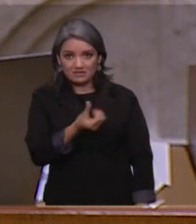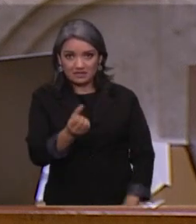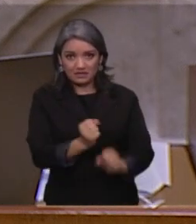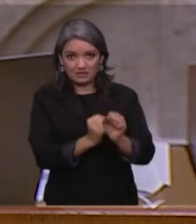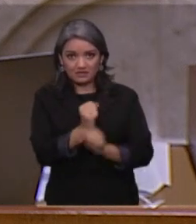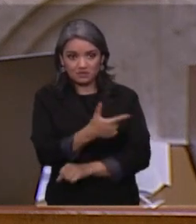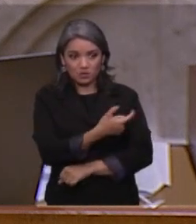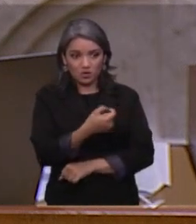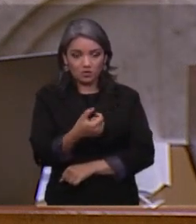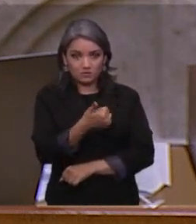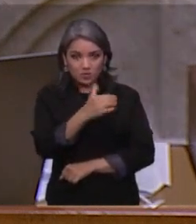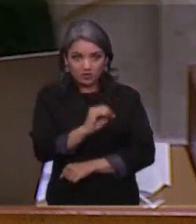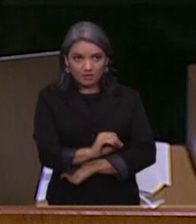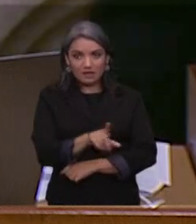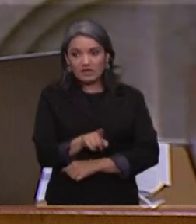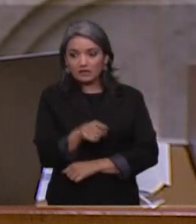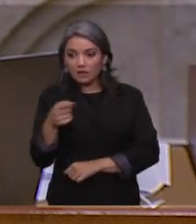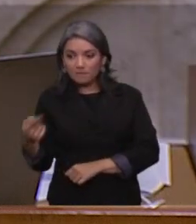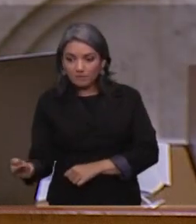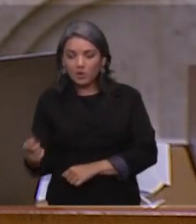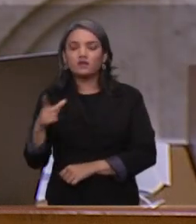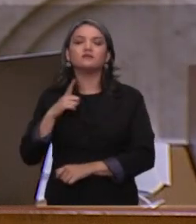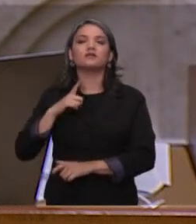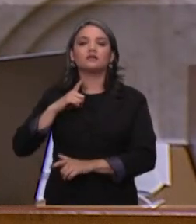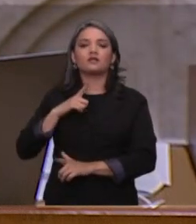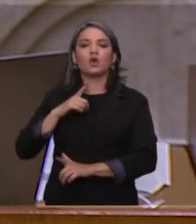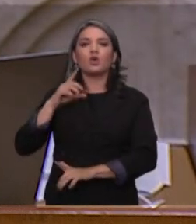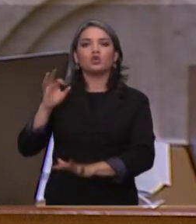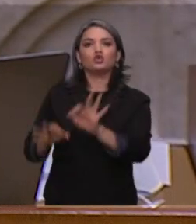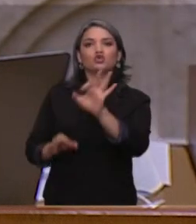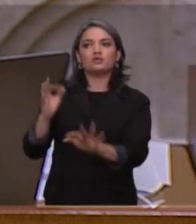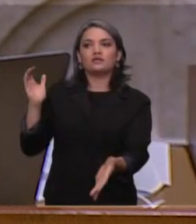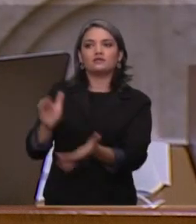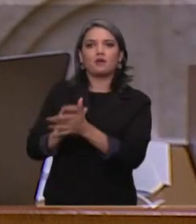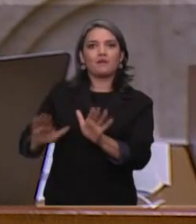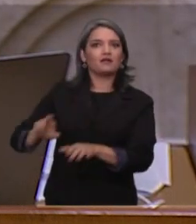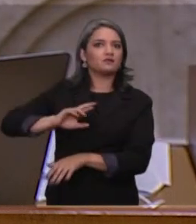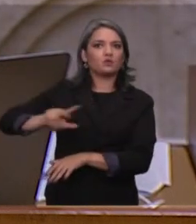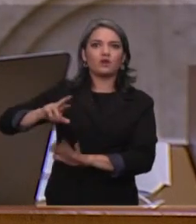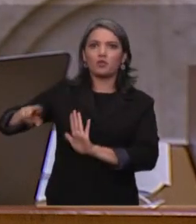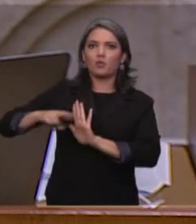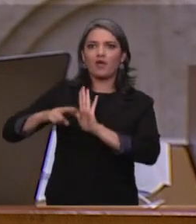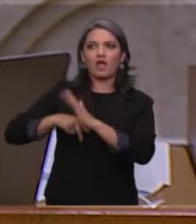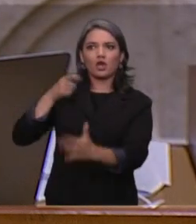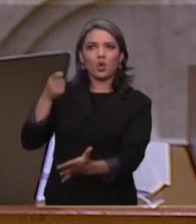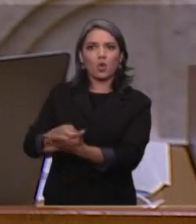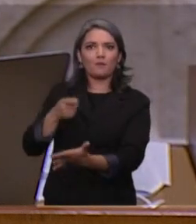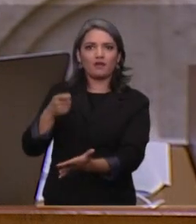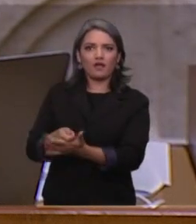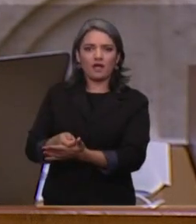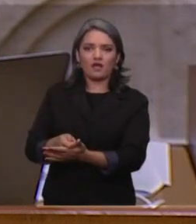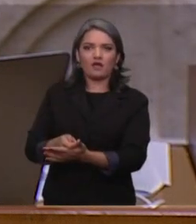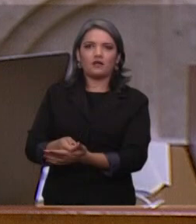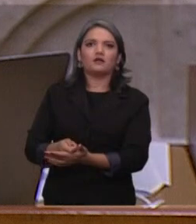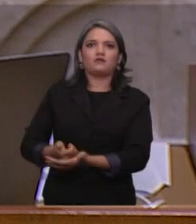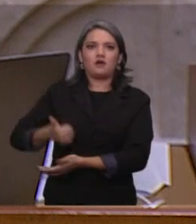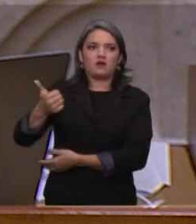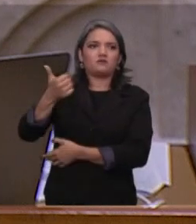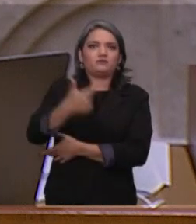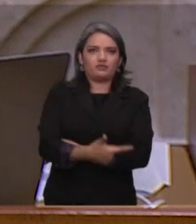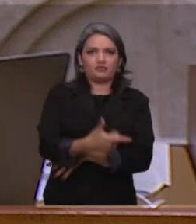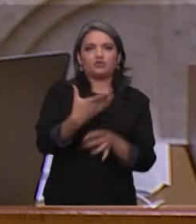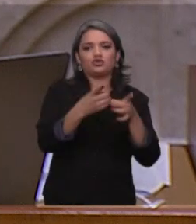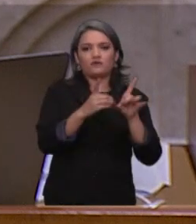2010, a separação judicial não é mais requisito para o divórcio, nem subsiste como figura